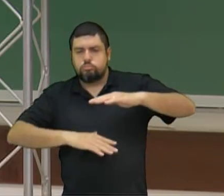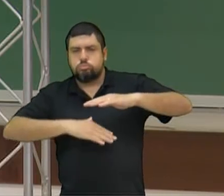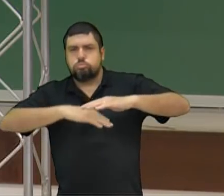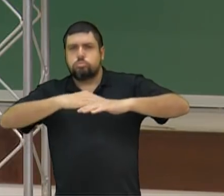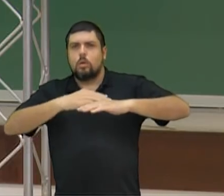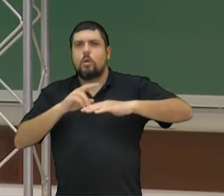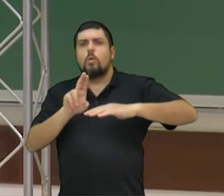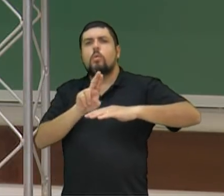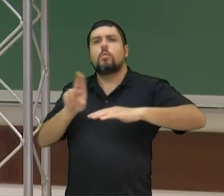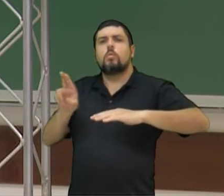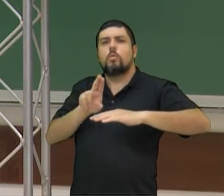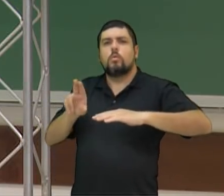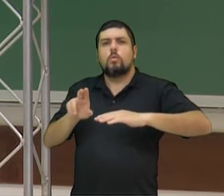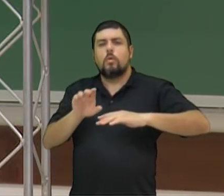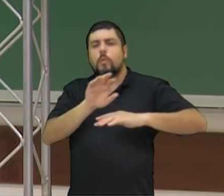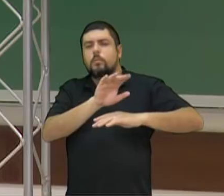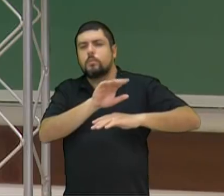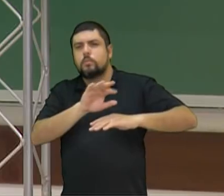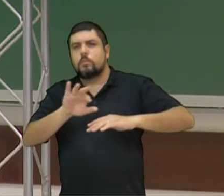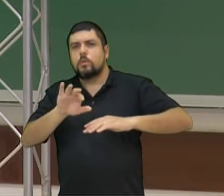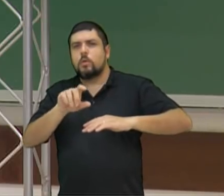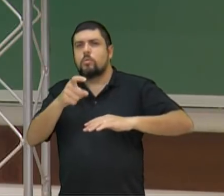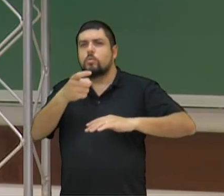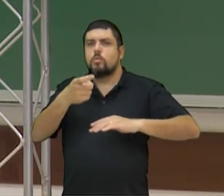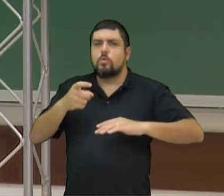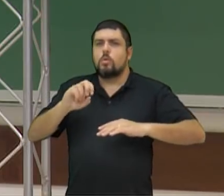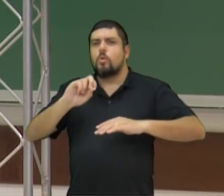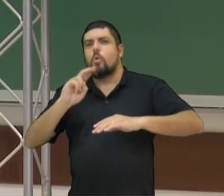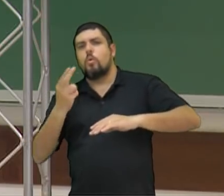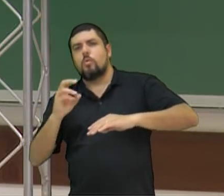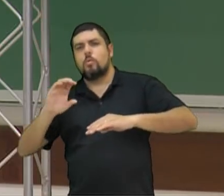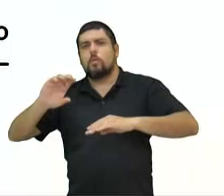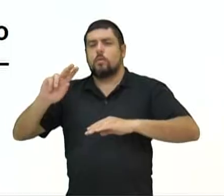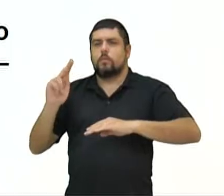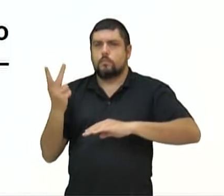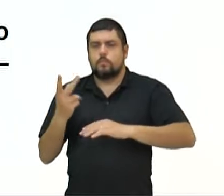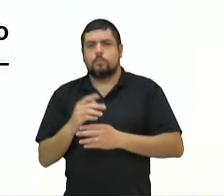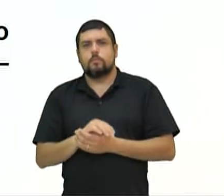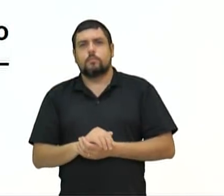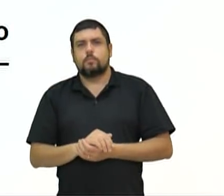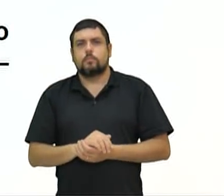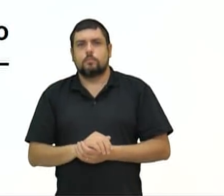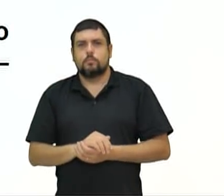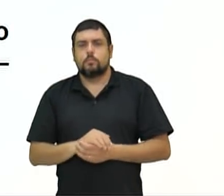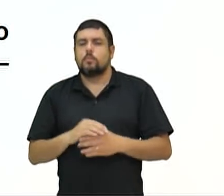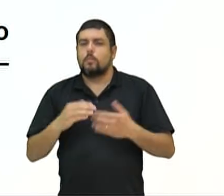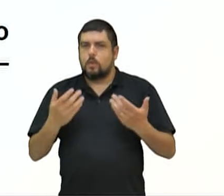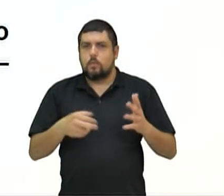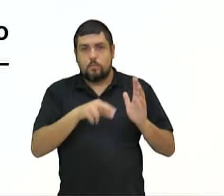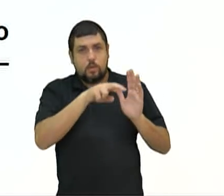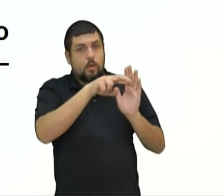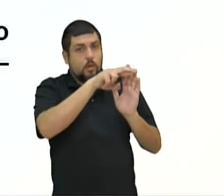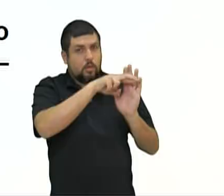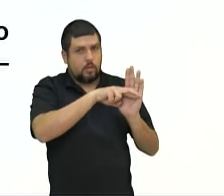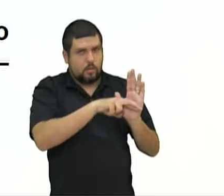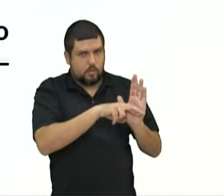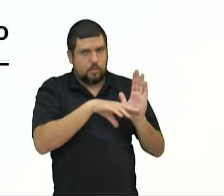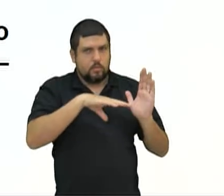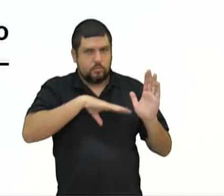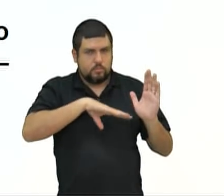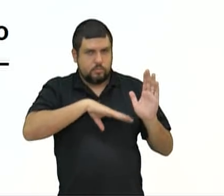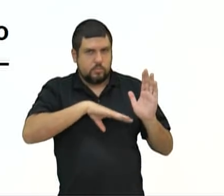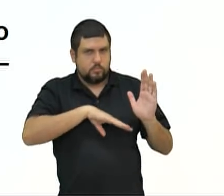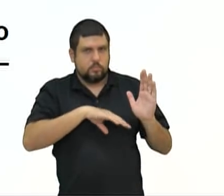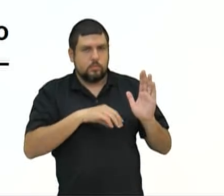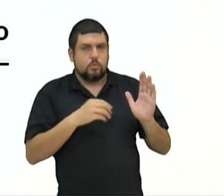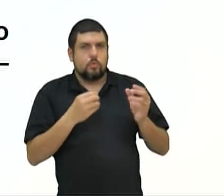com CH? Então vamos ler aqui um pouquinho das nossas normas ortográficas. Segundo as nossas regras, o